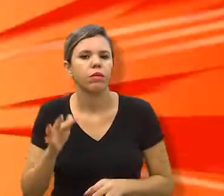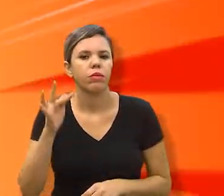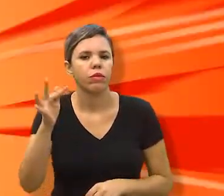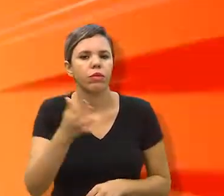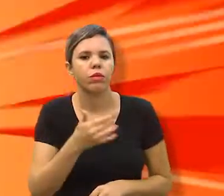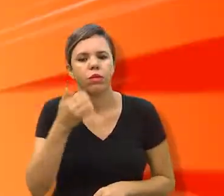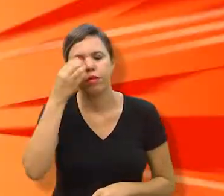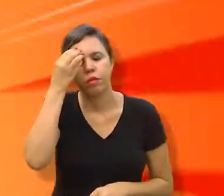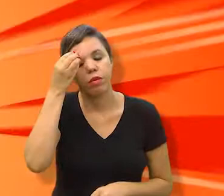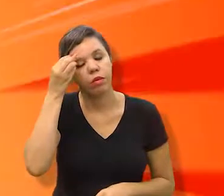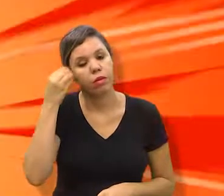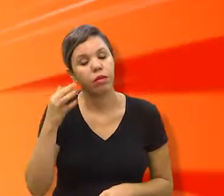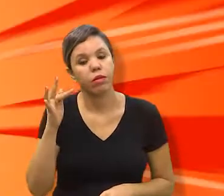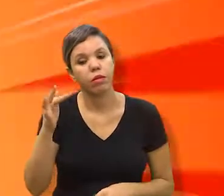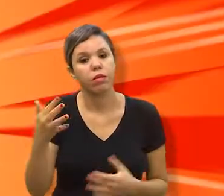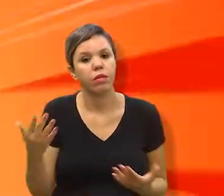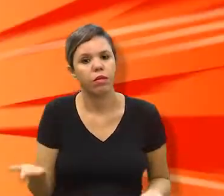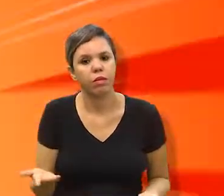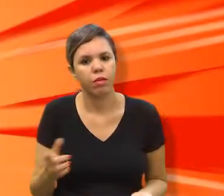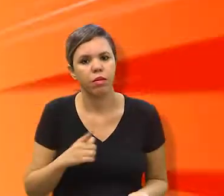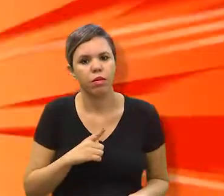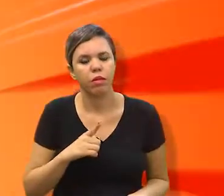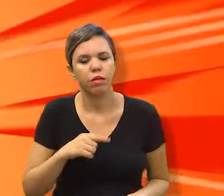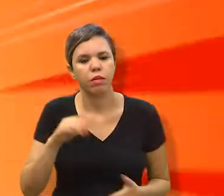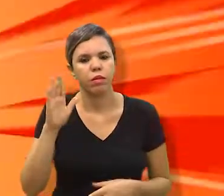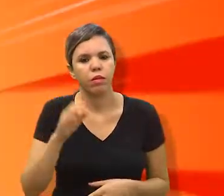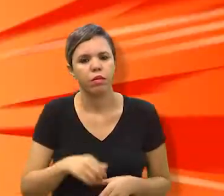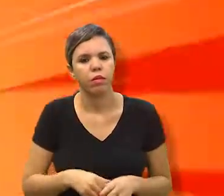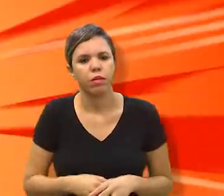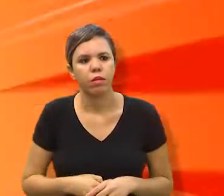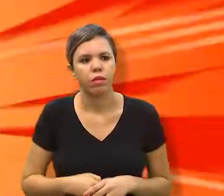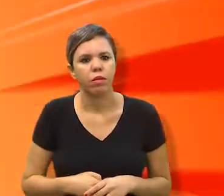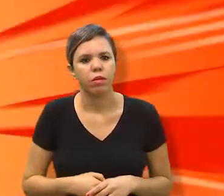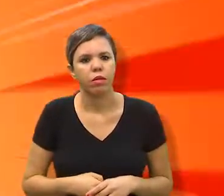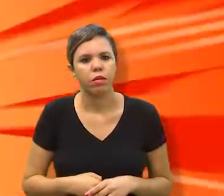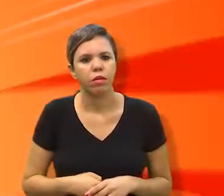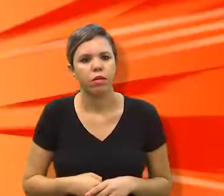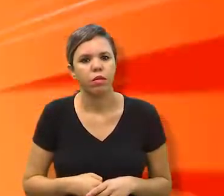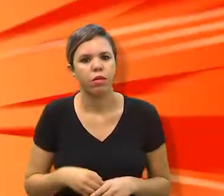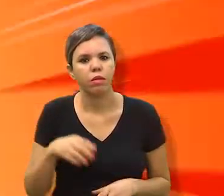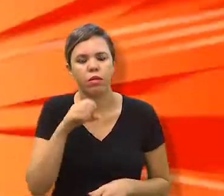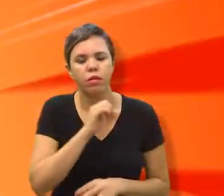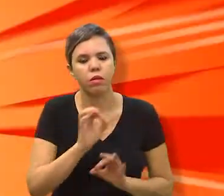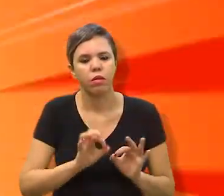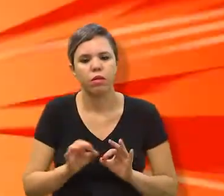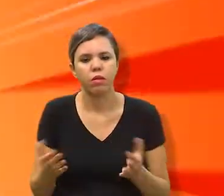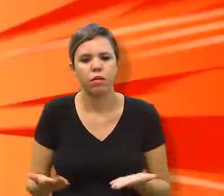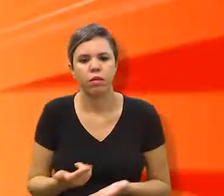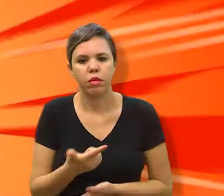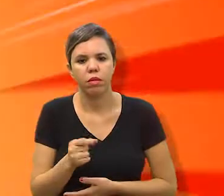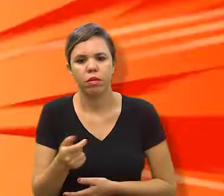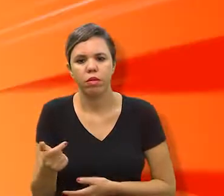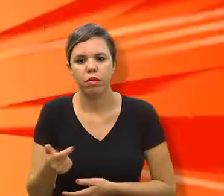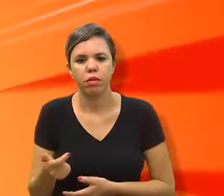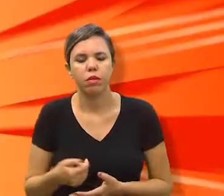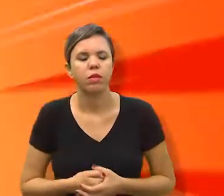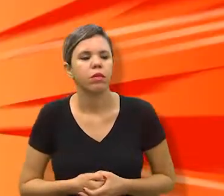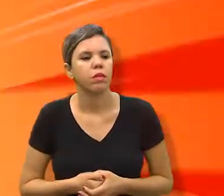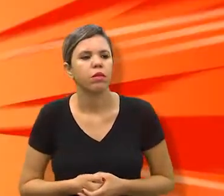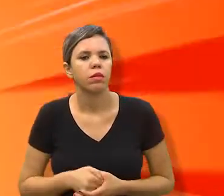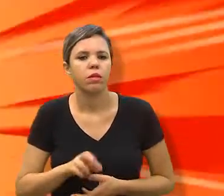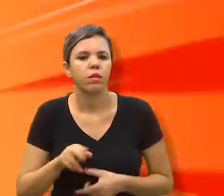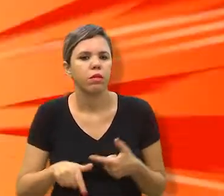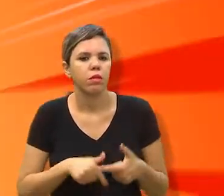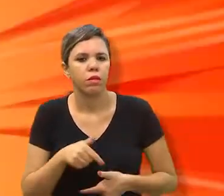futuro um pouco mais para frente. O que nós temos de mais imediato planejado agora para 2022 é não